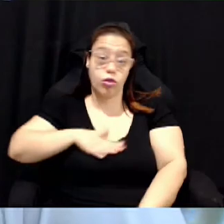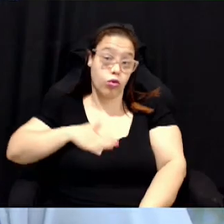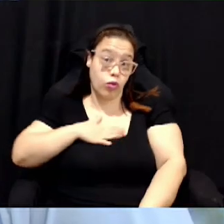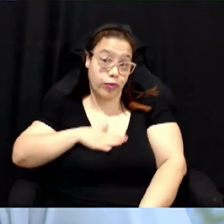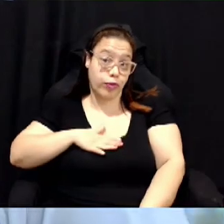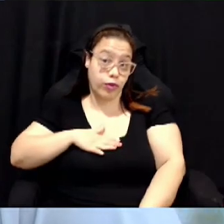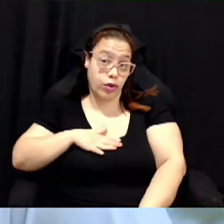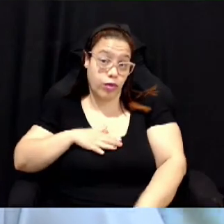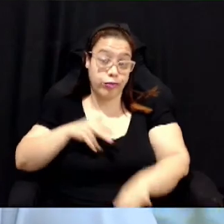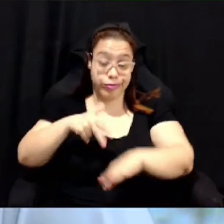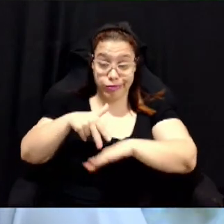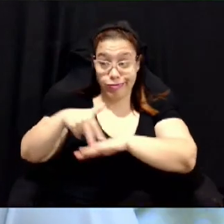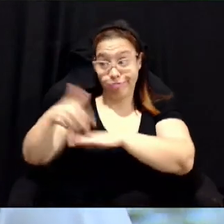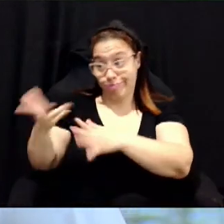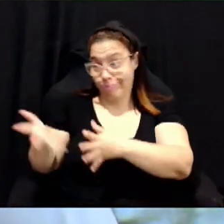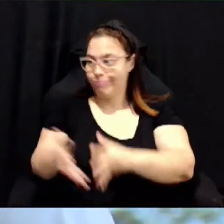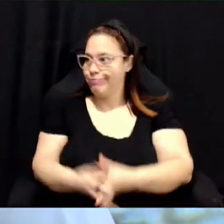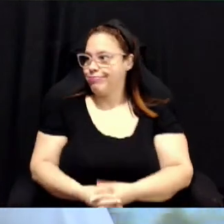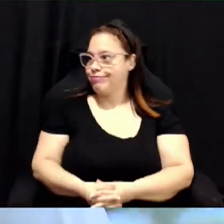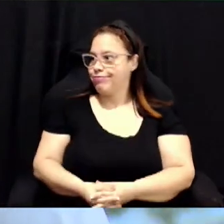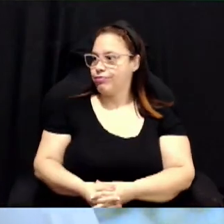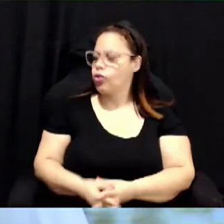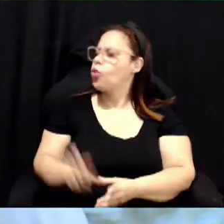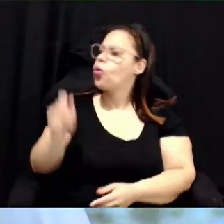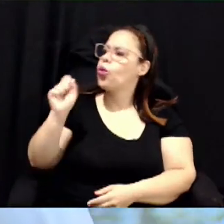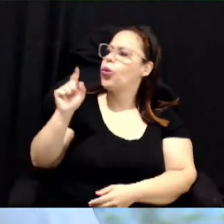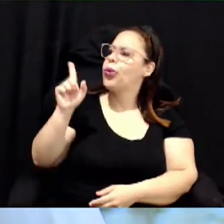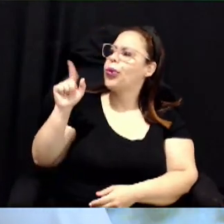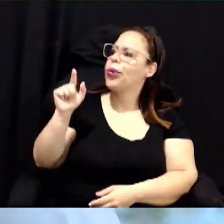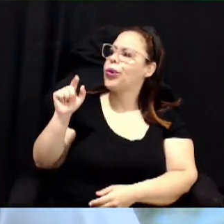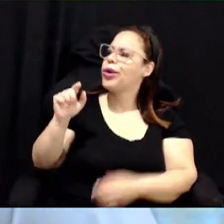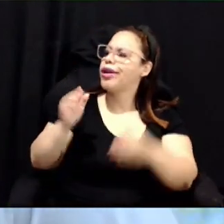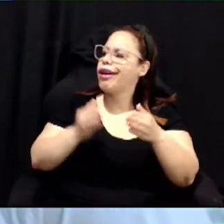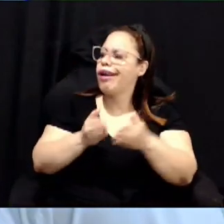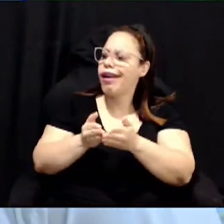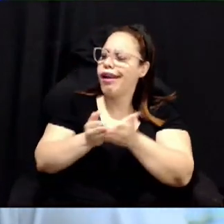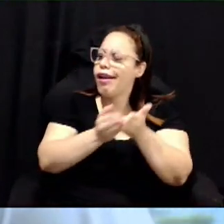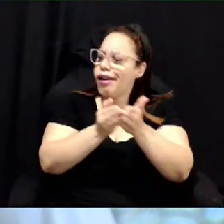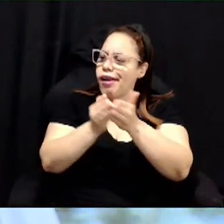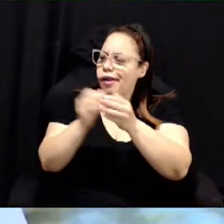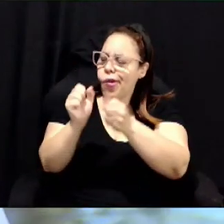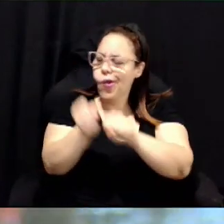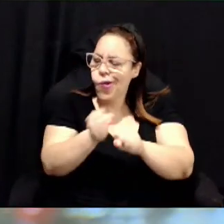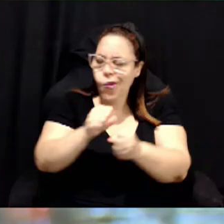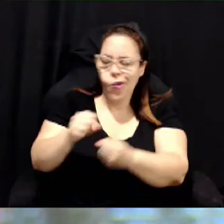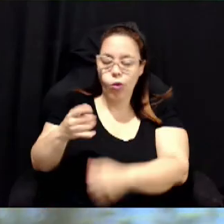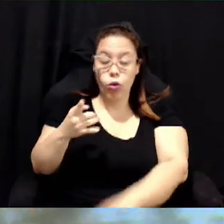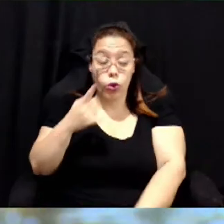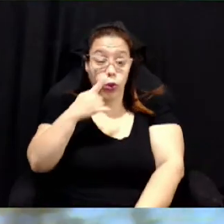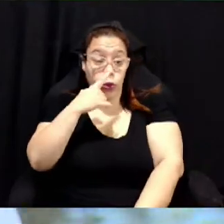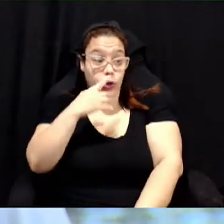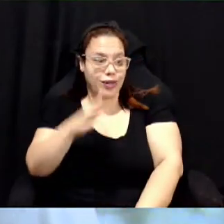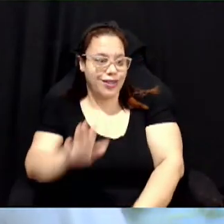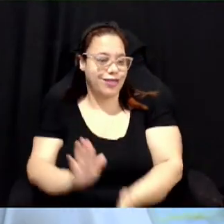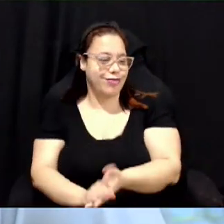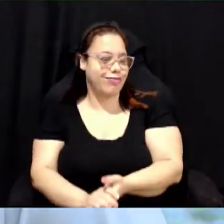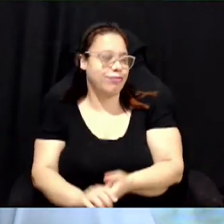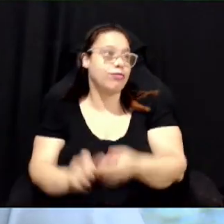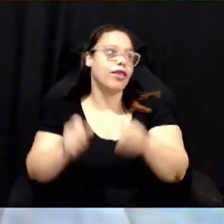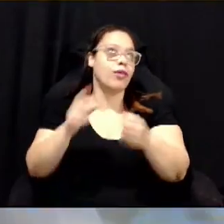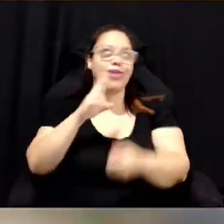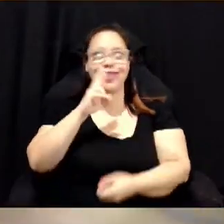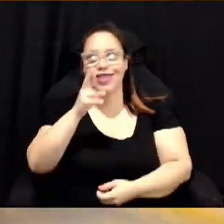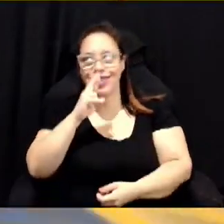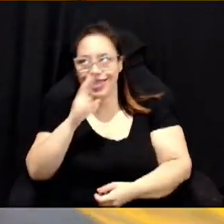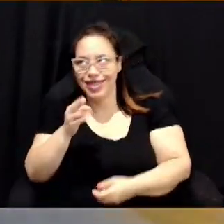posicionamentos, Rafa. Então o que é a canoagem, o que é esse esporte fascinante? Eu poderia responder um monte de coisa, que é canoagem,